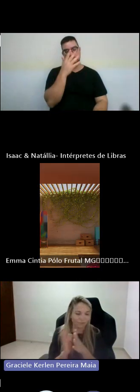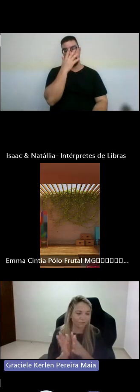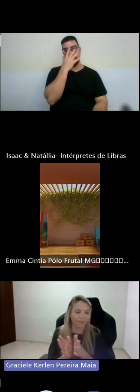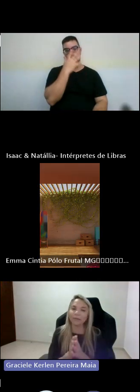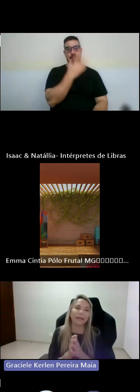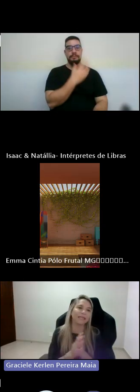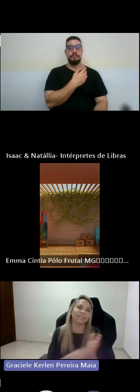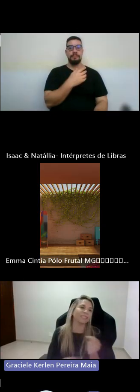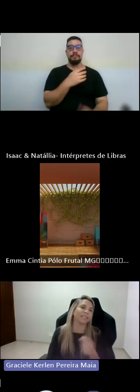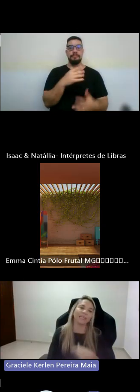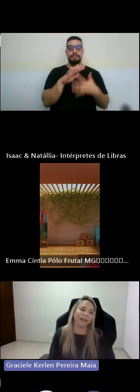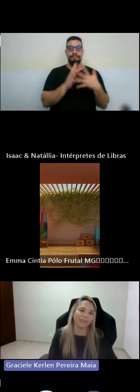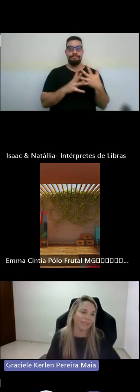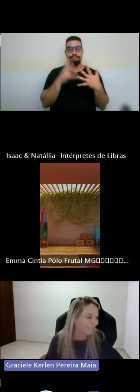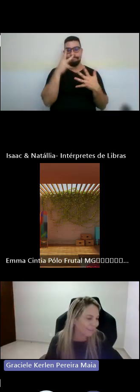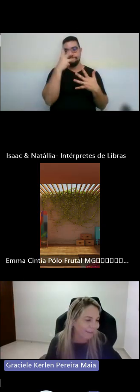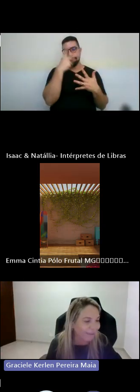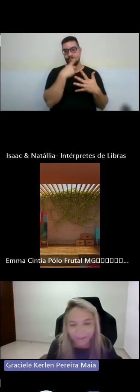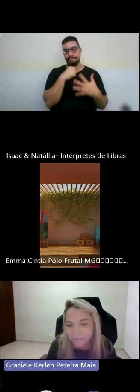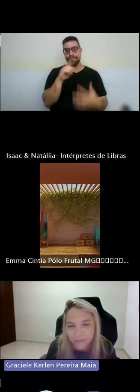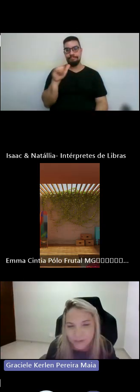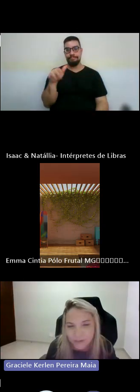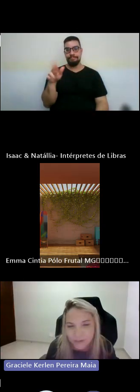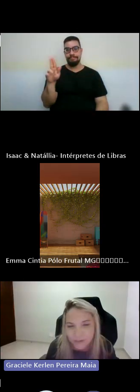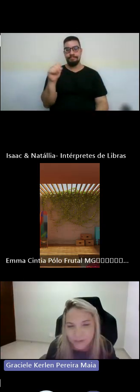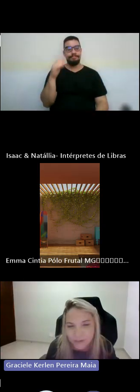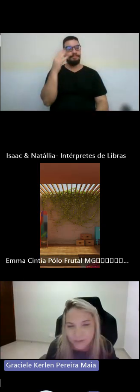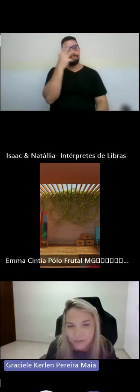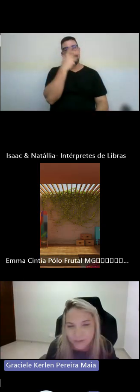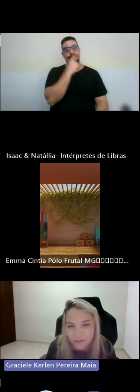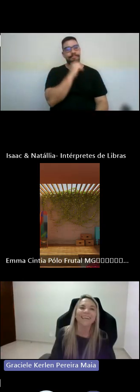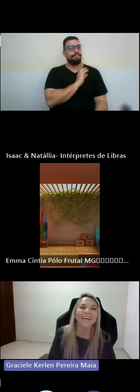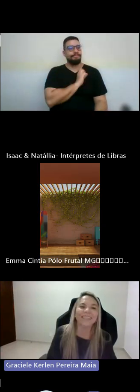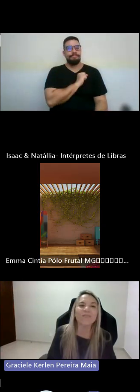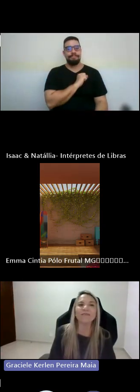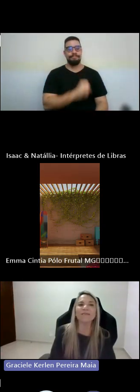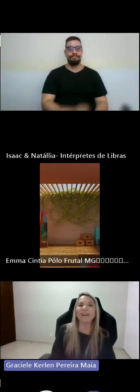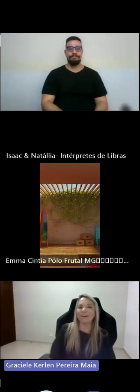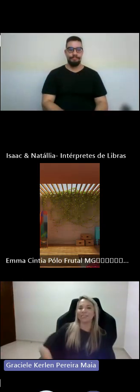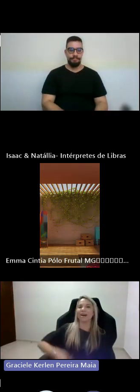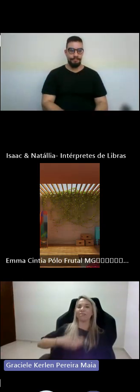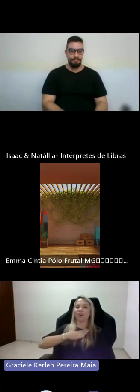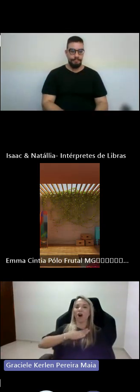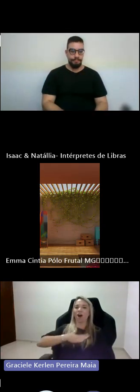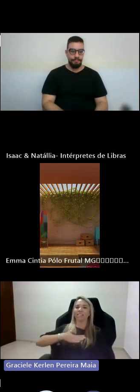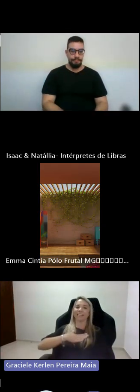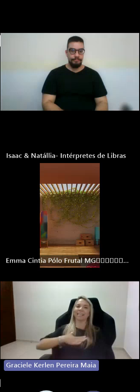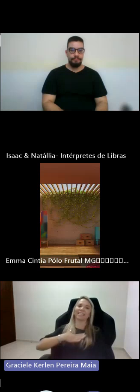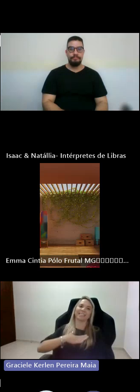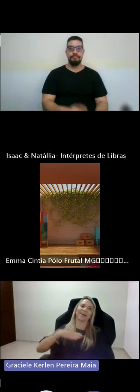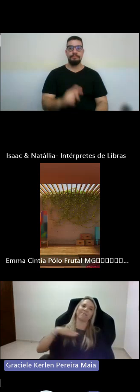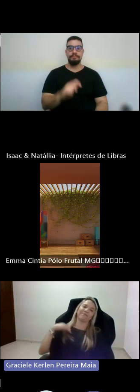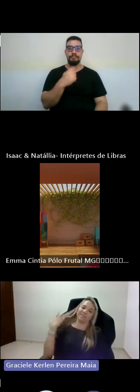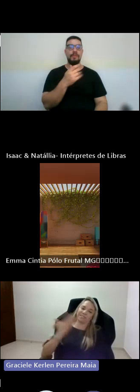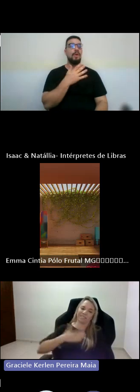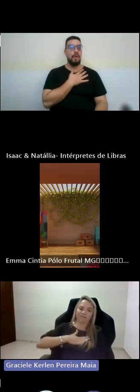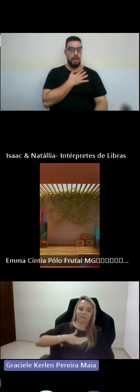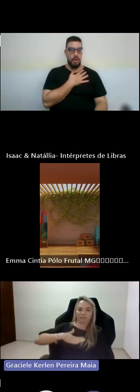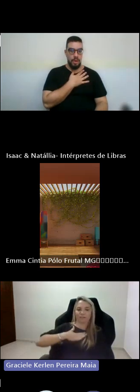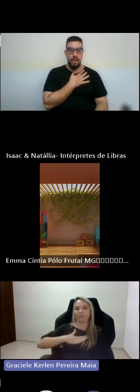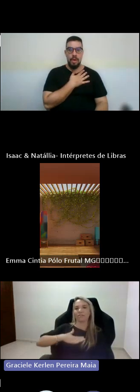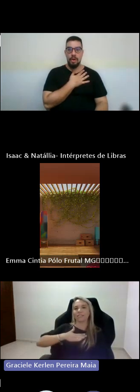né, Silvinha? A língua é linda. Gente, língua é língua. Apaixonante, impressionante. Então, vamos lá. O sinal de gosta, né? Não sei se